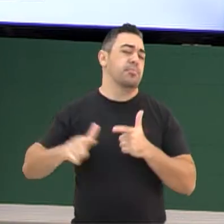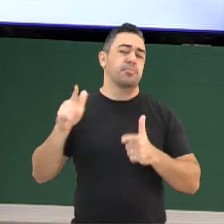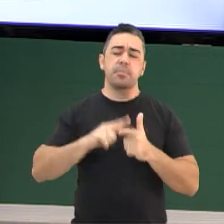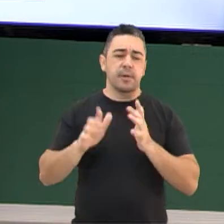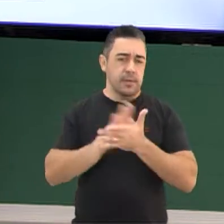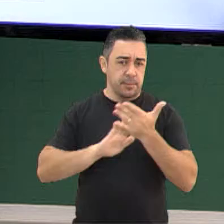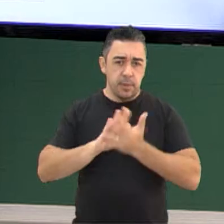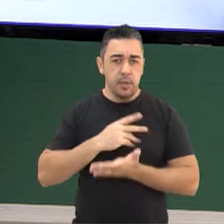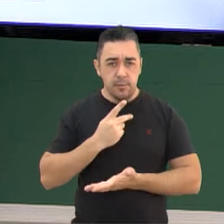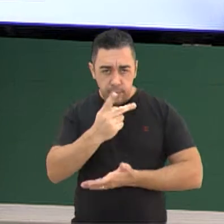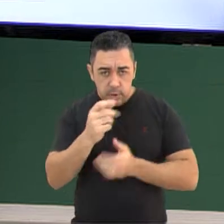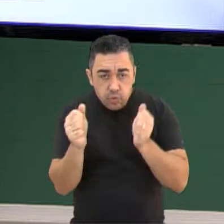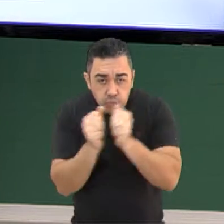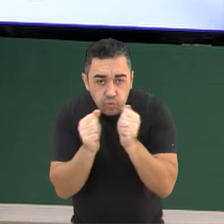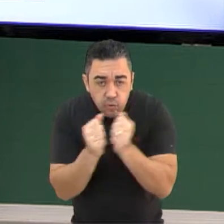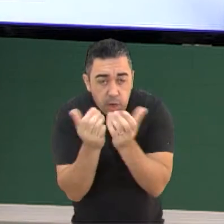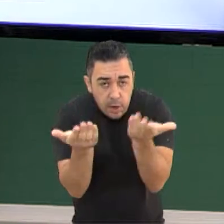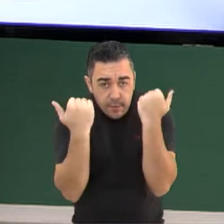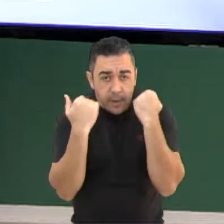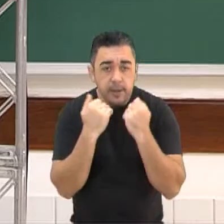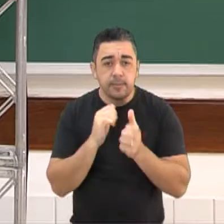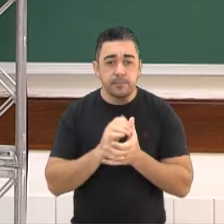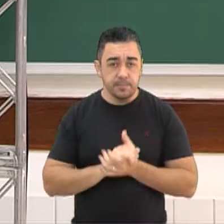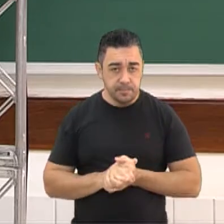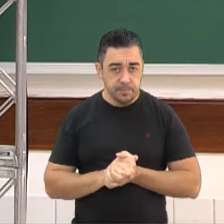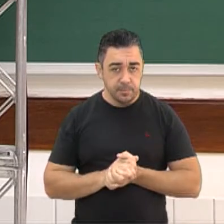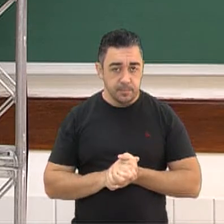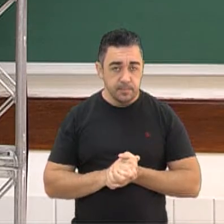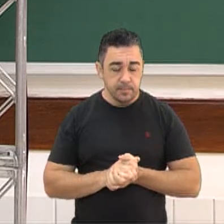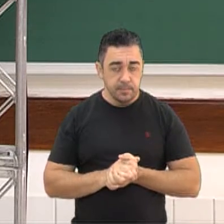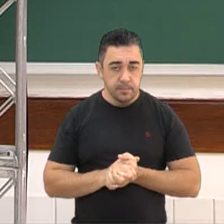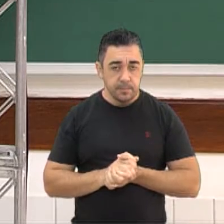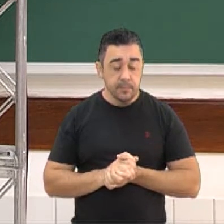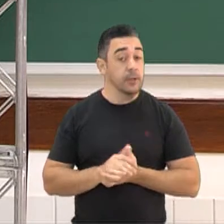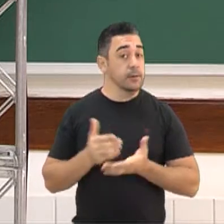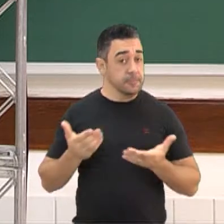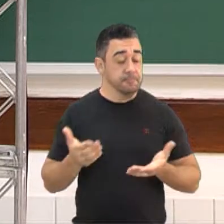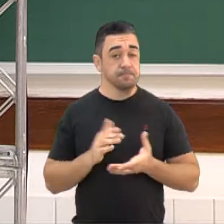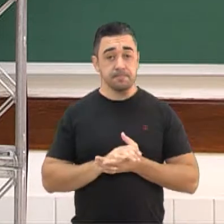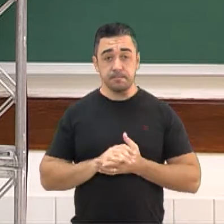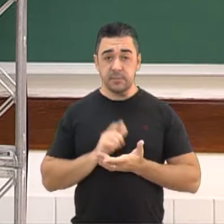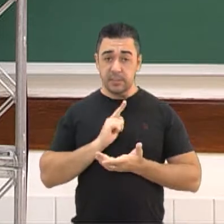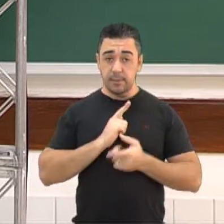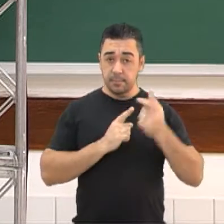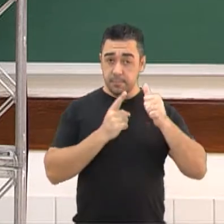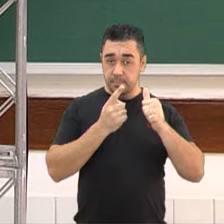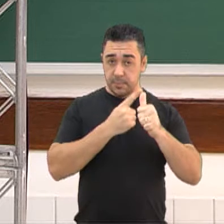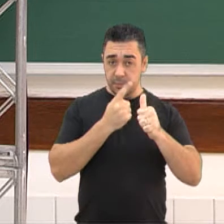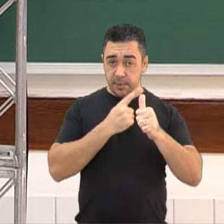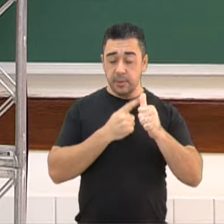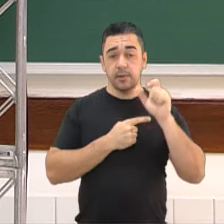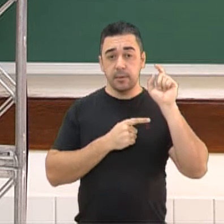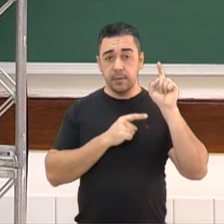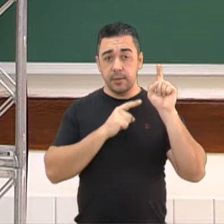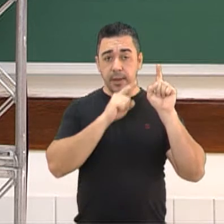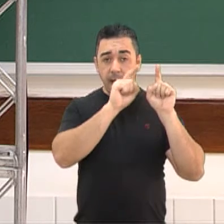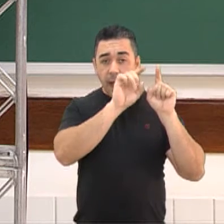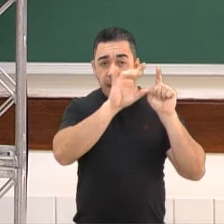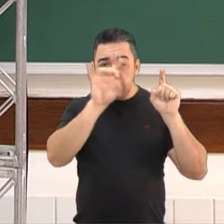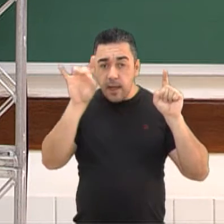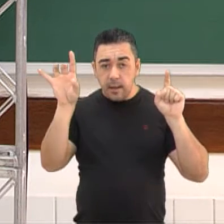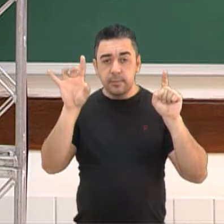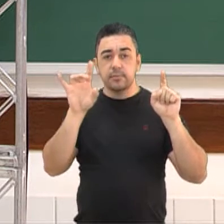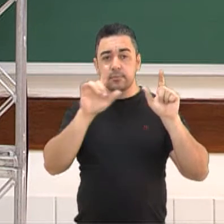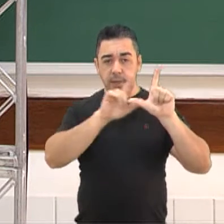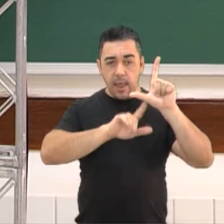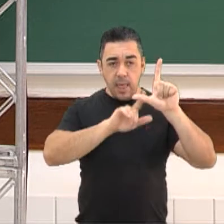resolver juntos, agora aqui no quadro. Venham comigo? Muito bem, a primeira letra de cada figura.